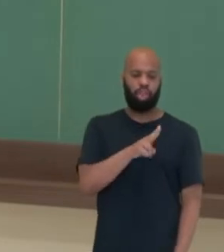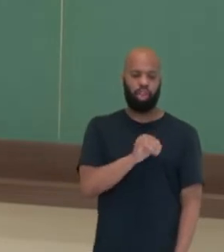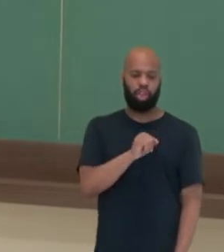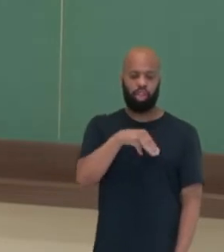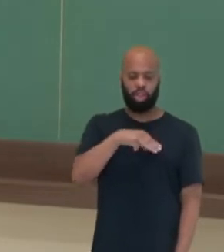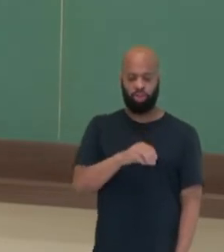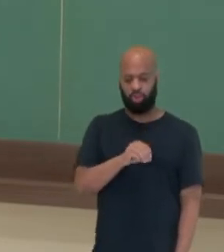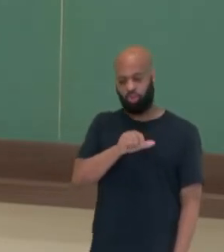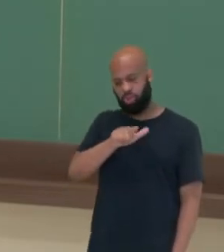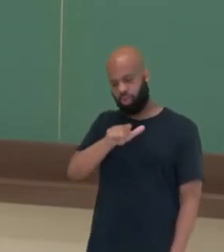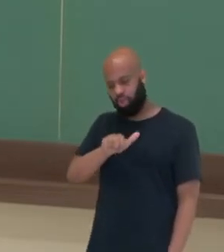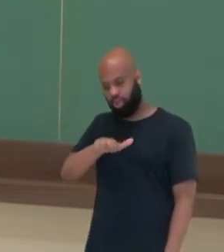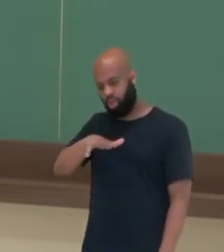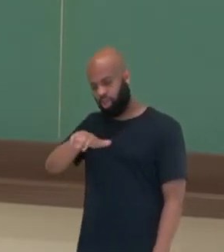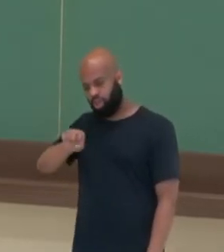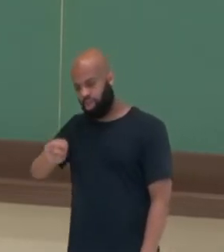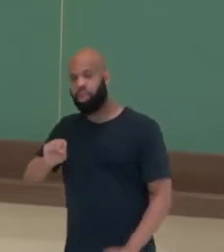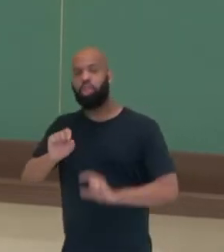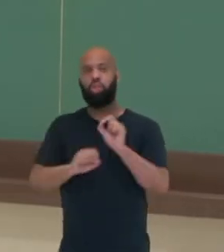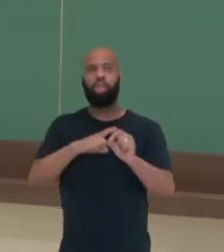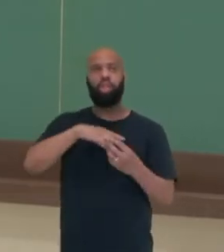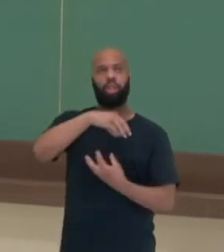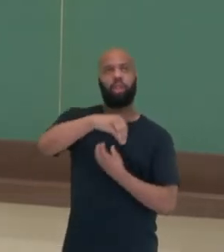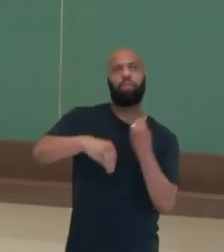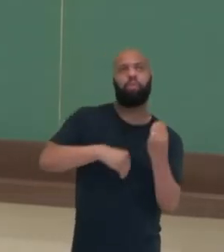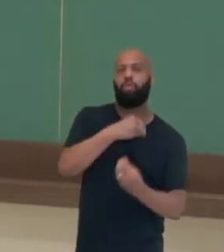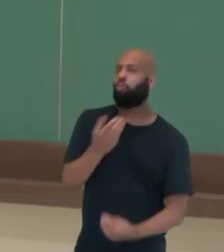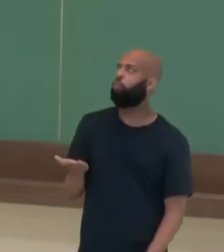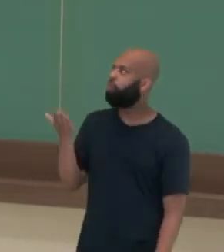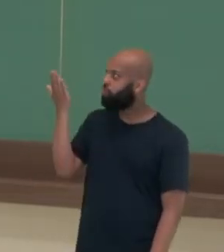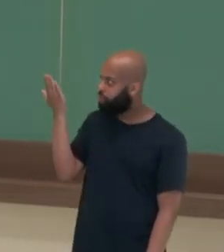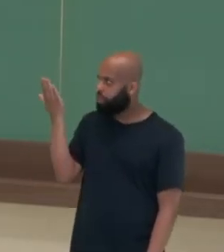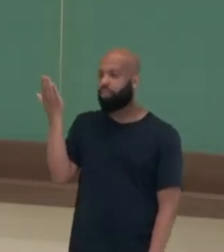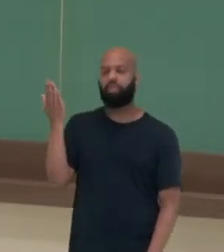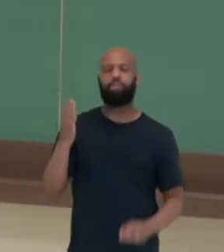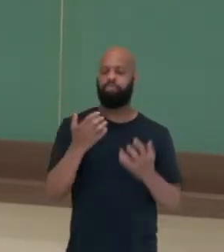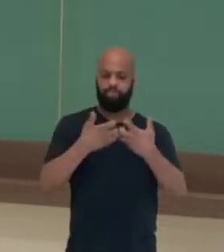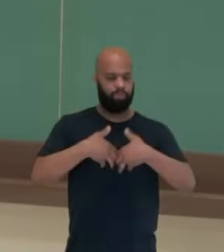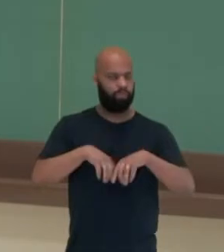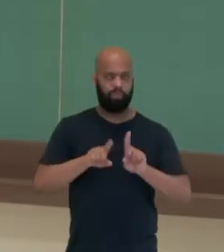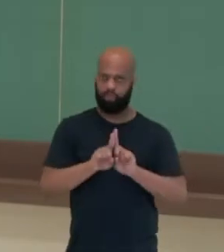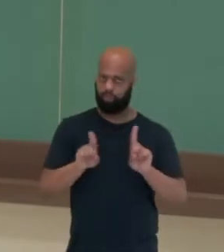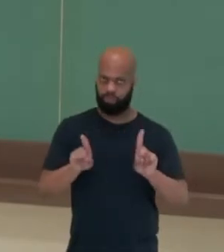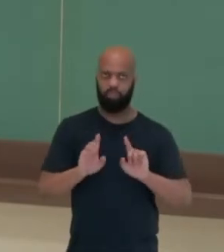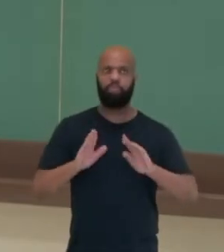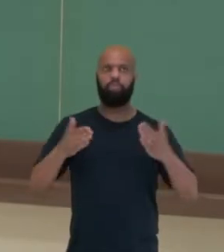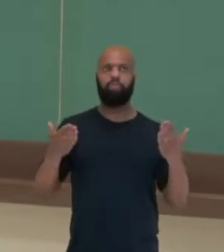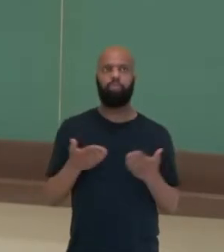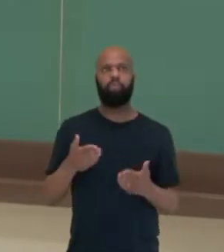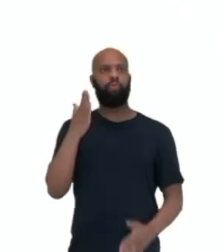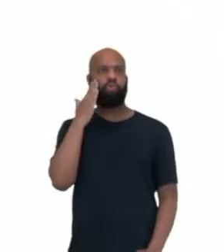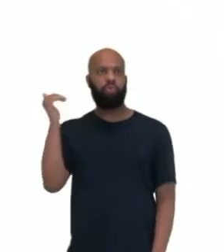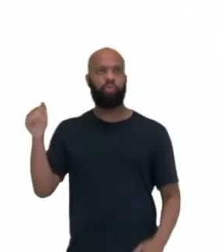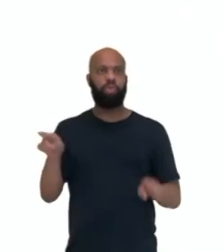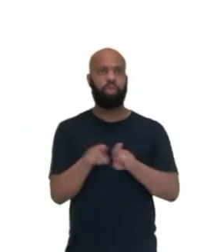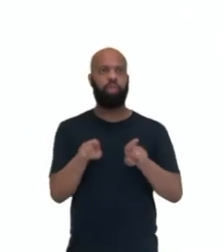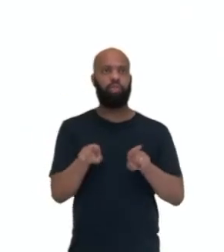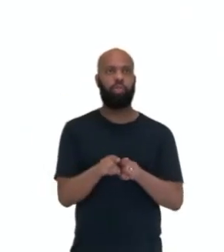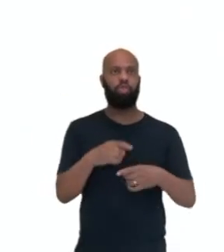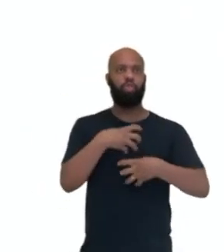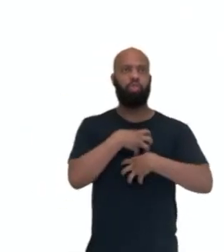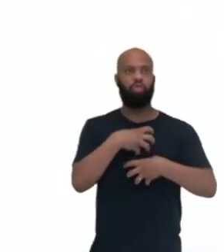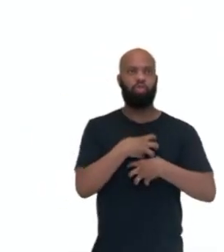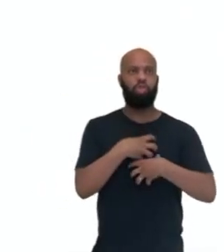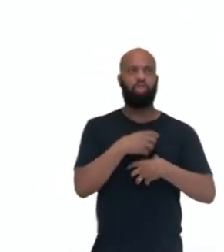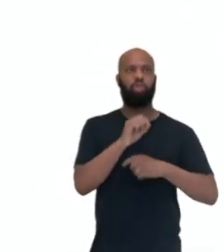evidentemente, o que nós vamos ter? Vamos ter a mistura racêmica opticamente inativa, tá? Conhecida também como isômero